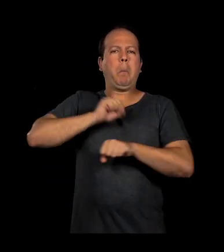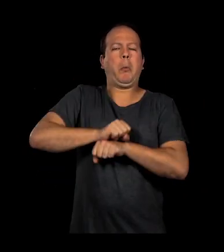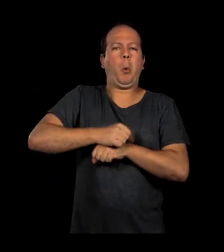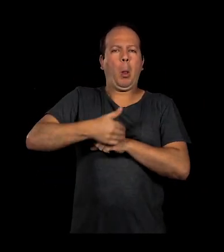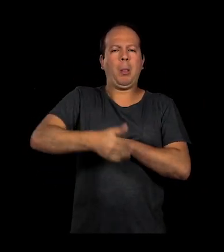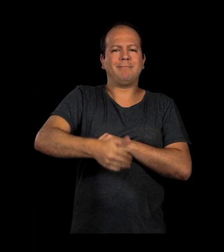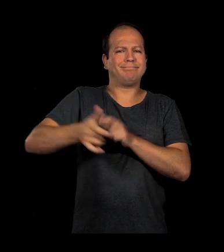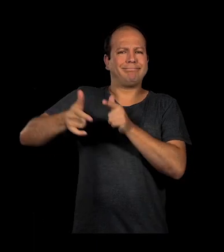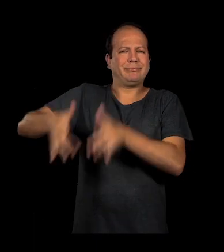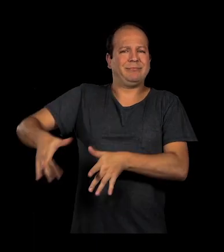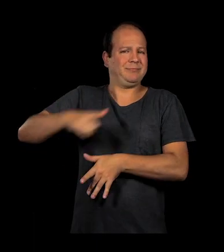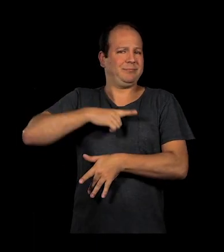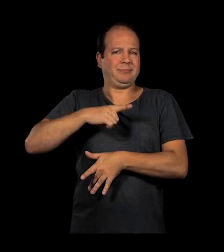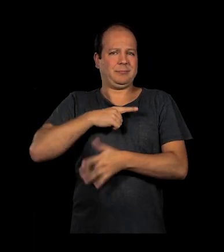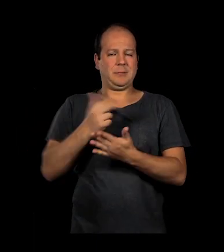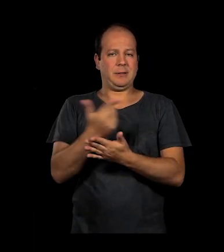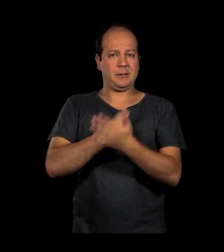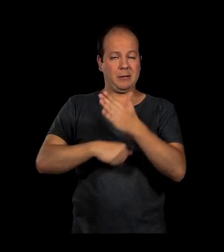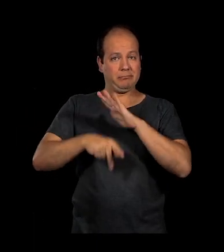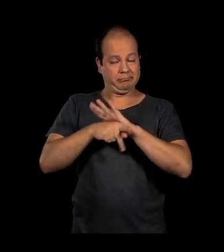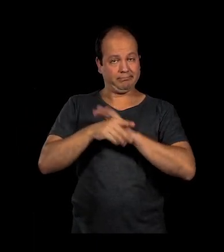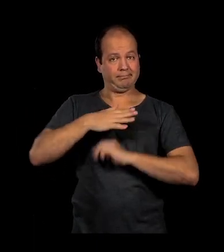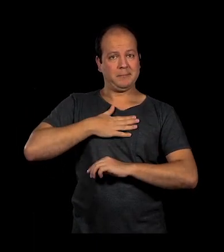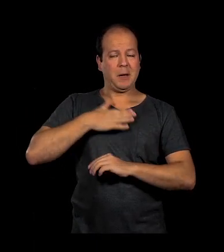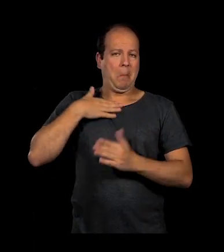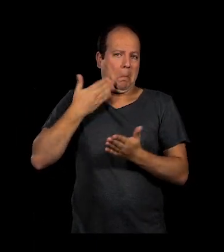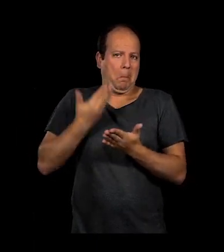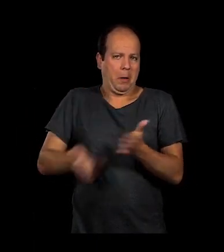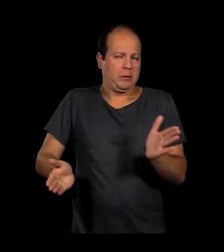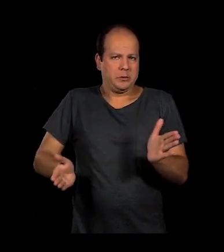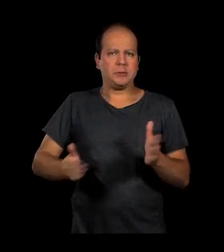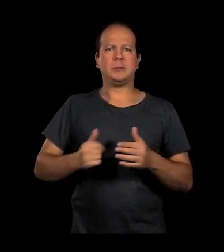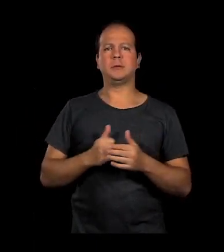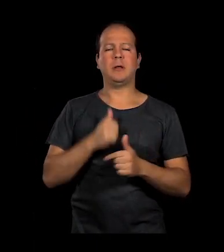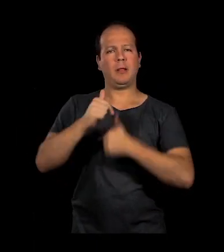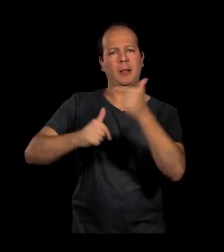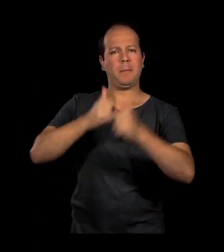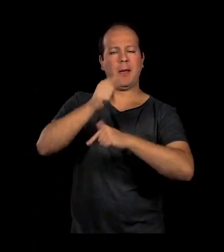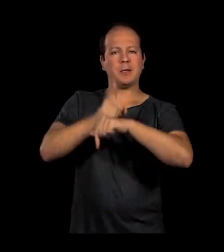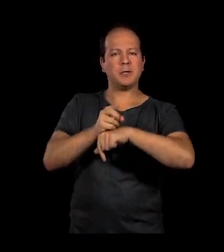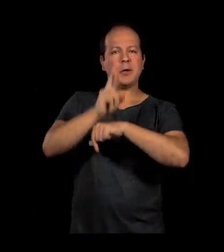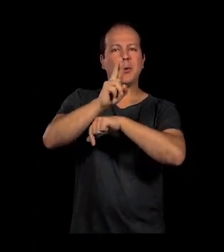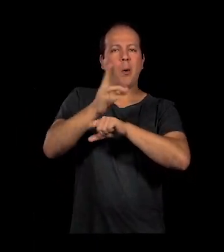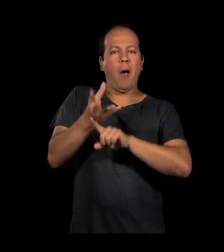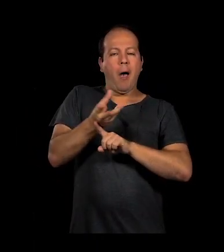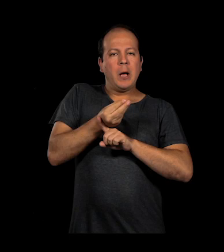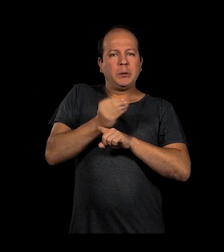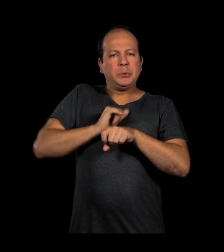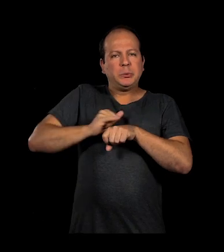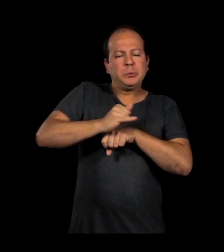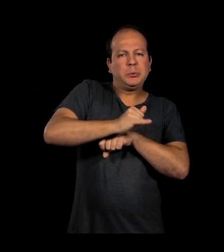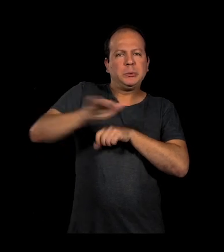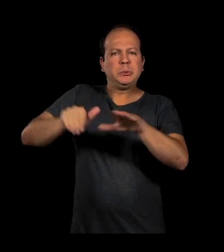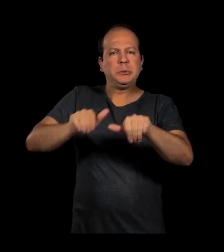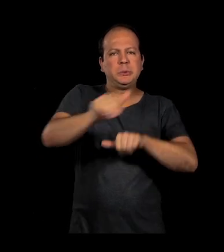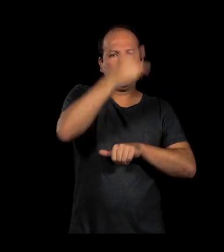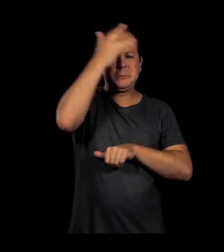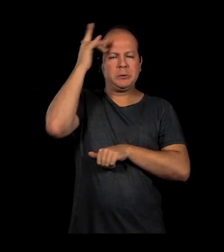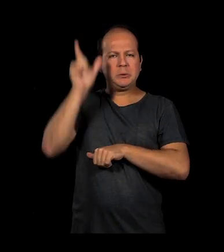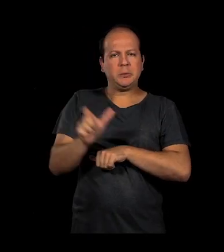uma bosta e perdi o meu trabalho como diretora de arte encontrar pessoas